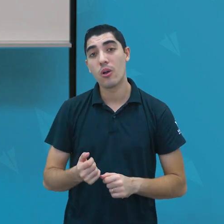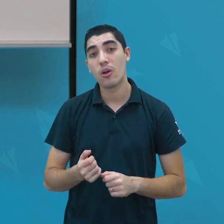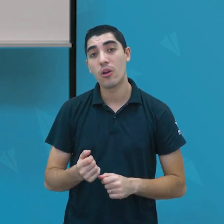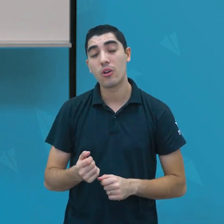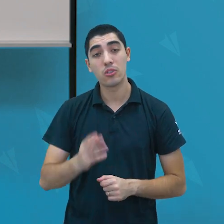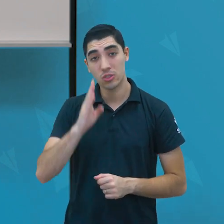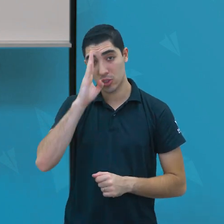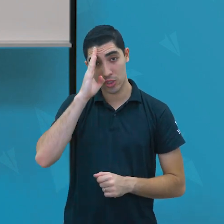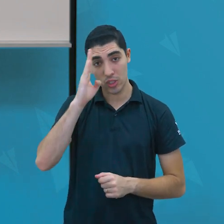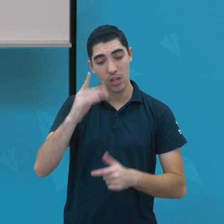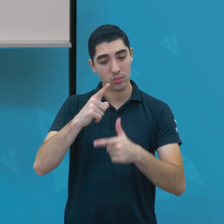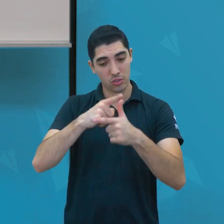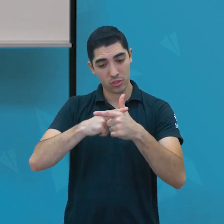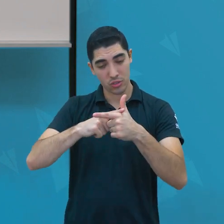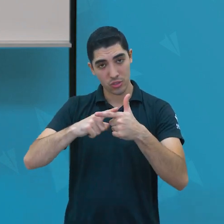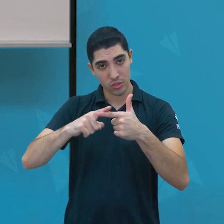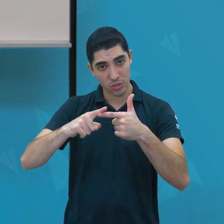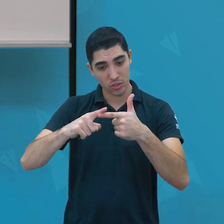dividiria também?